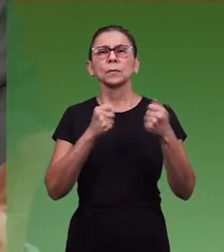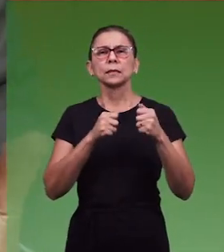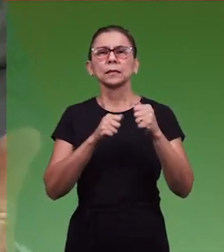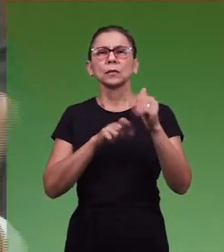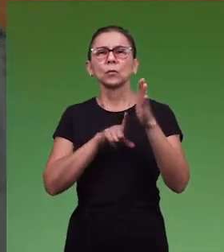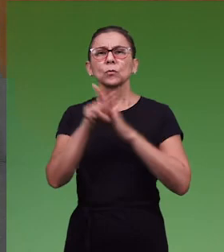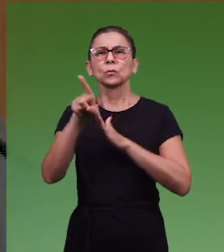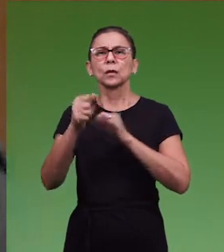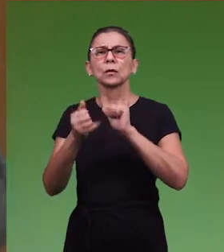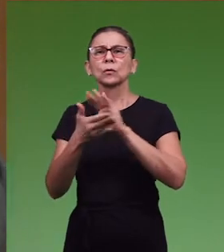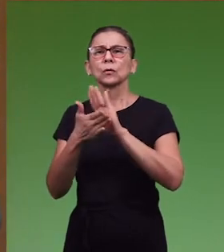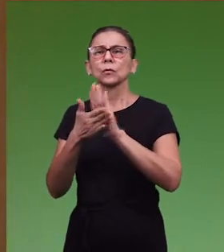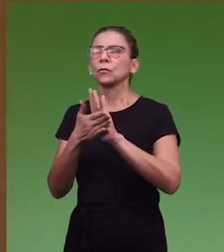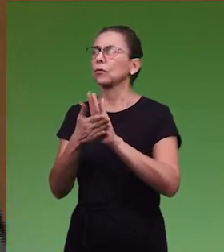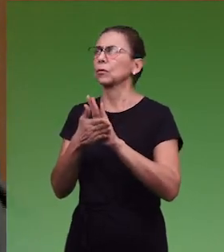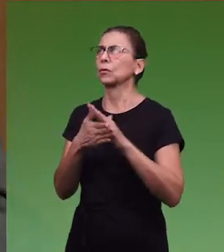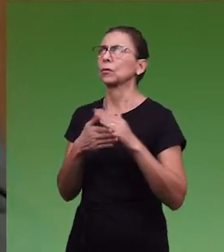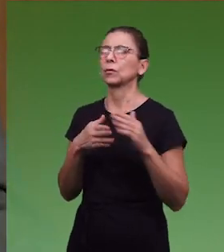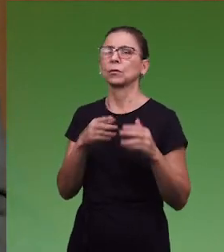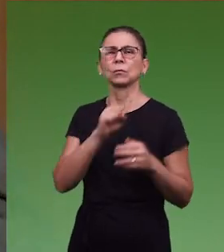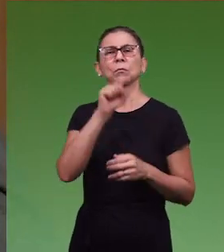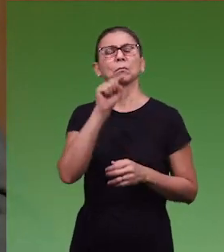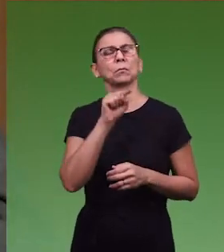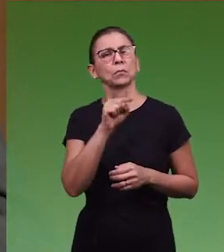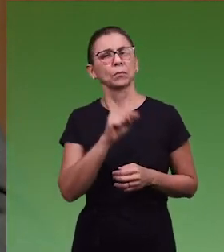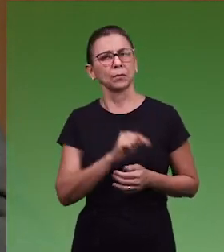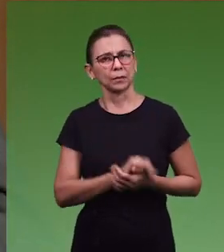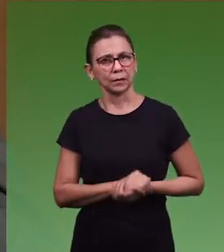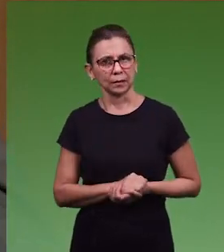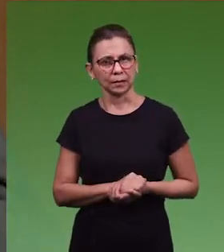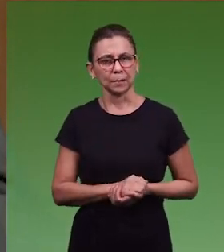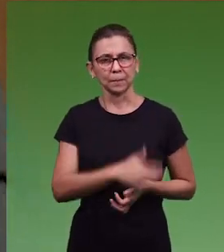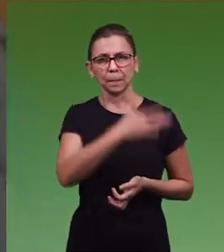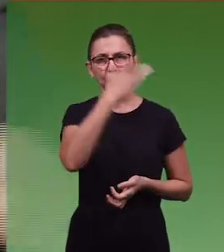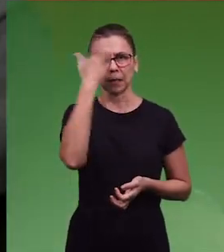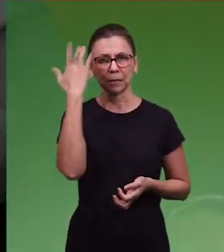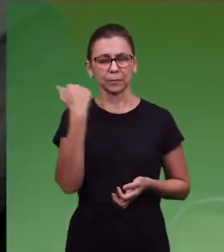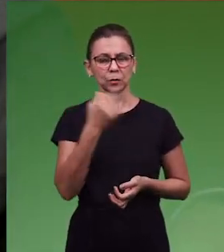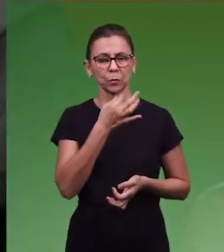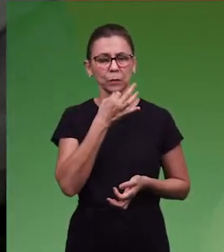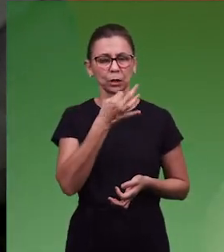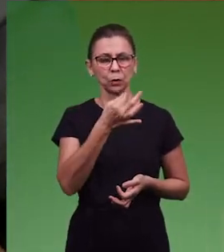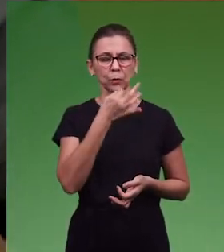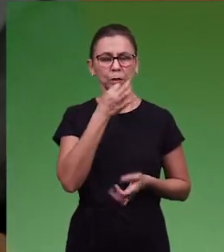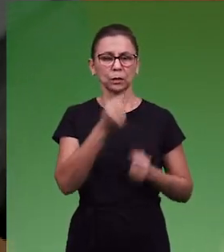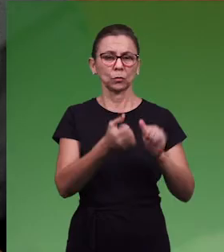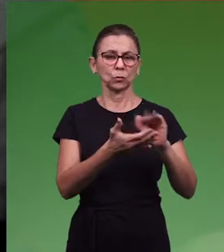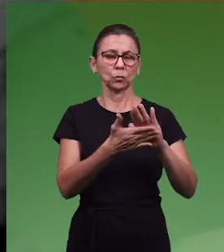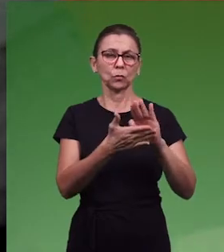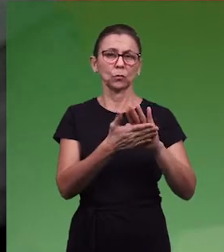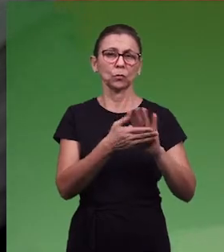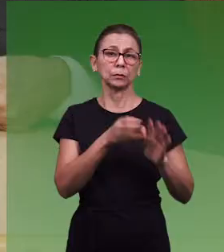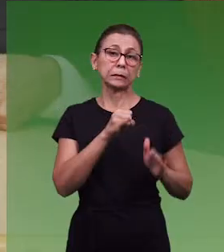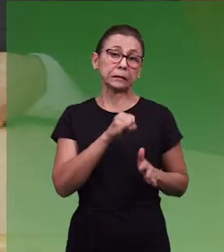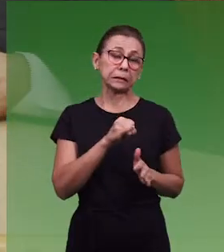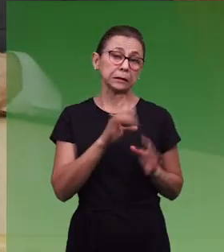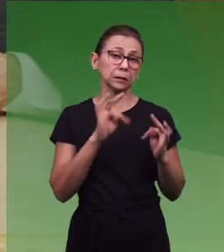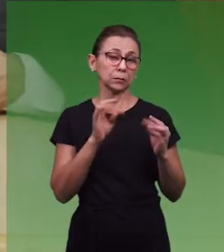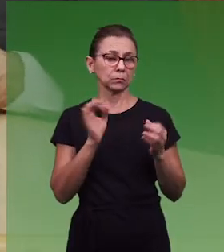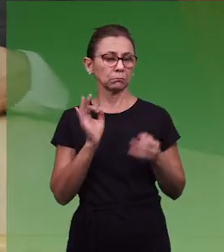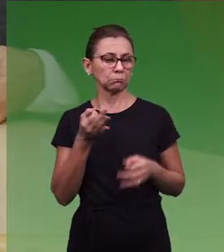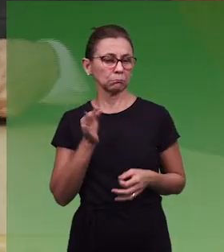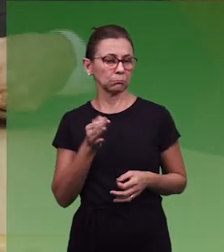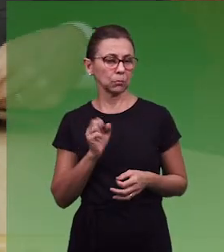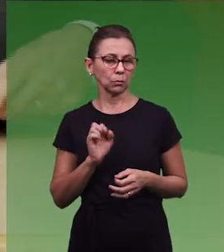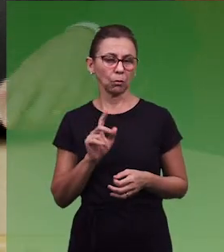pessoas opinaram, o dirigente fez as considerações, mas nós vamos consultar, se tiver tudo certo, está